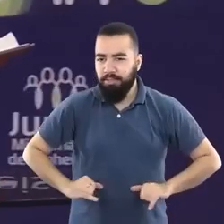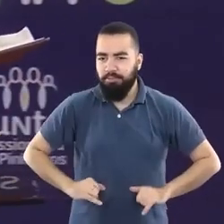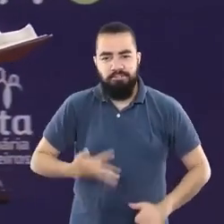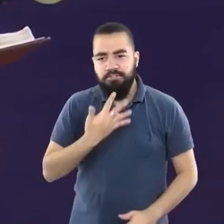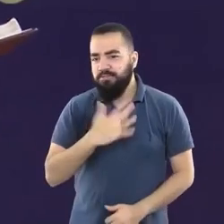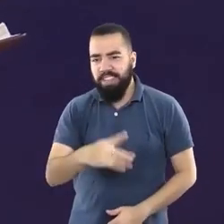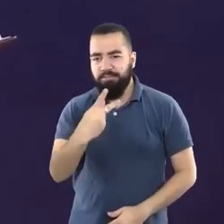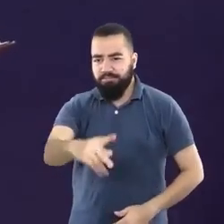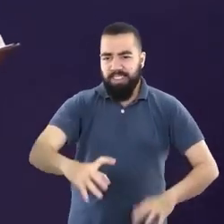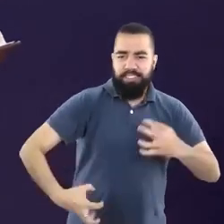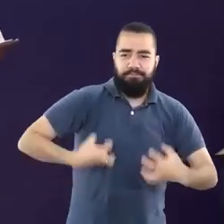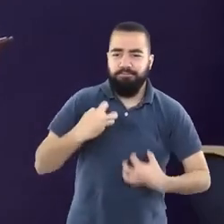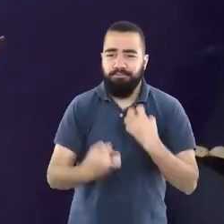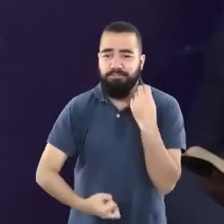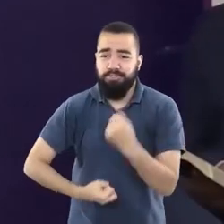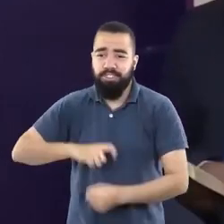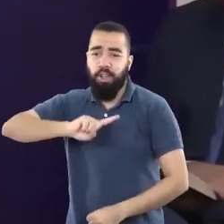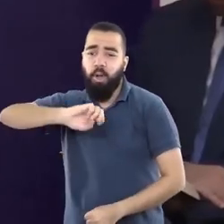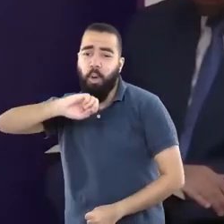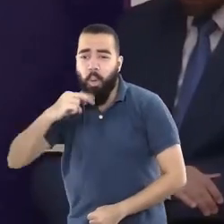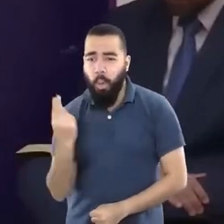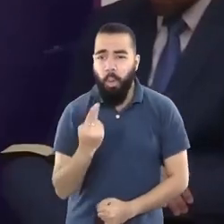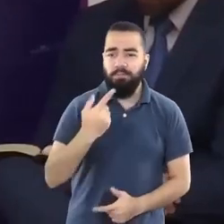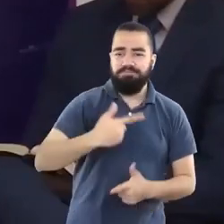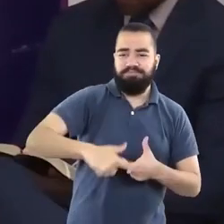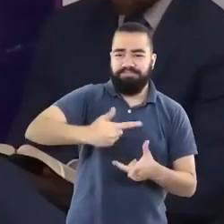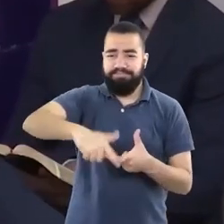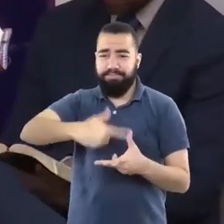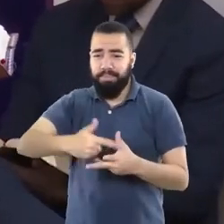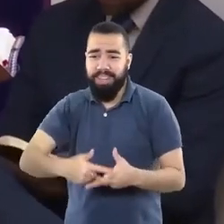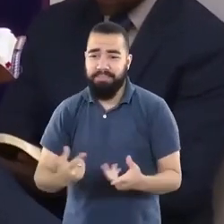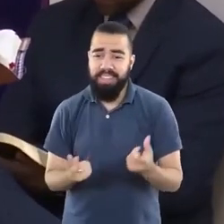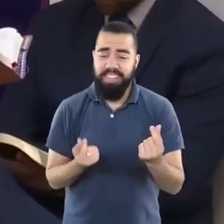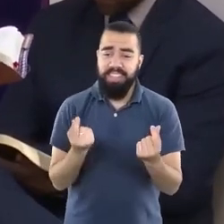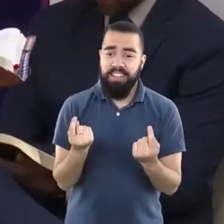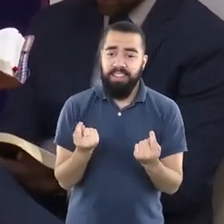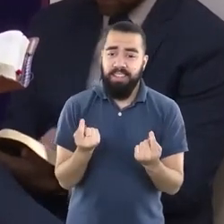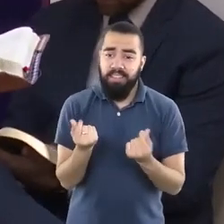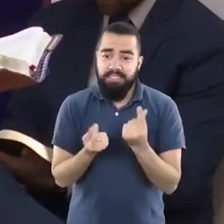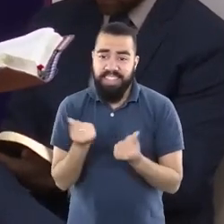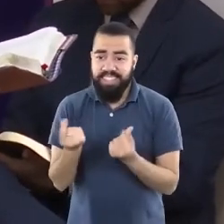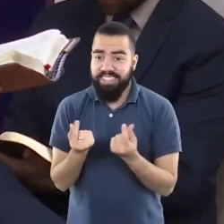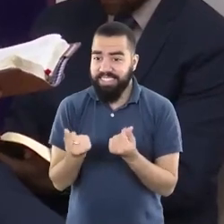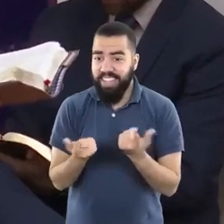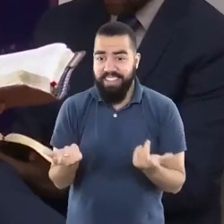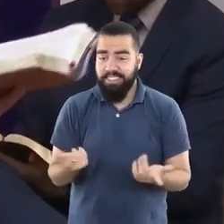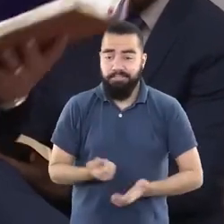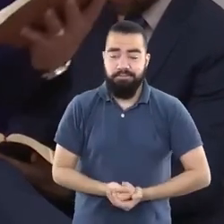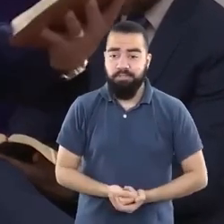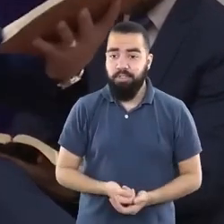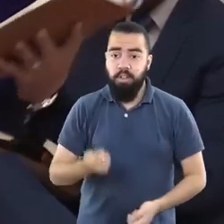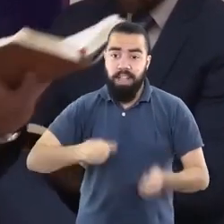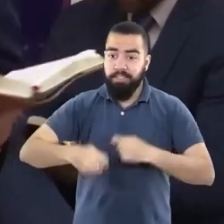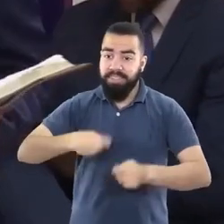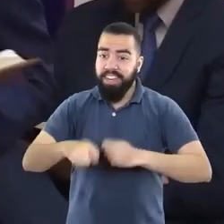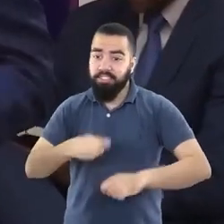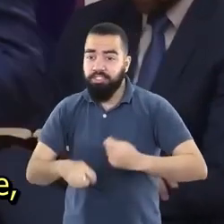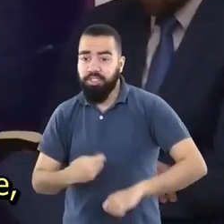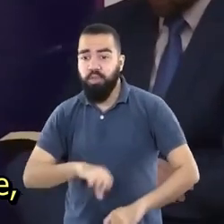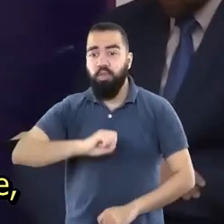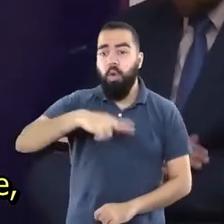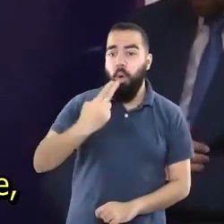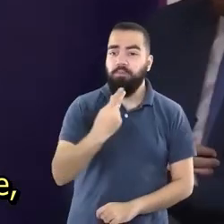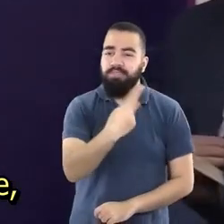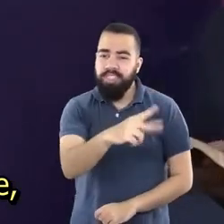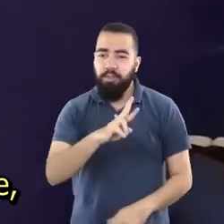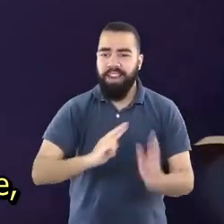não sei a crise que você está vivendo na sua vida financeira, eu não sei a crise que você está vivendo no seu relacionamento com seus filhos, eu não sei